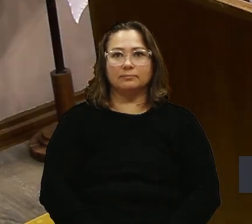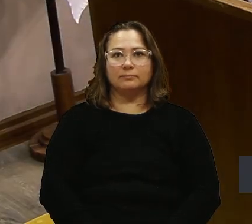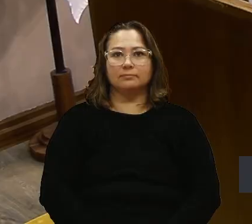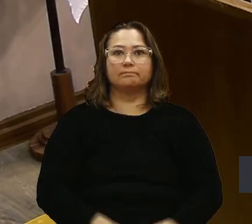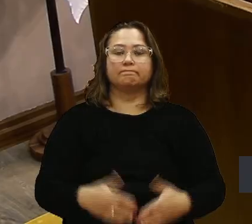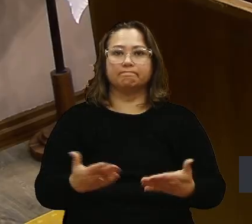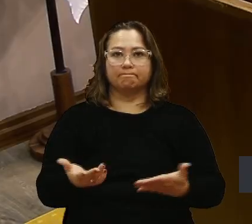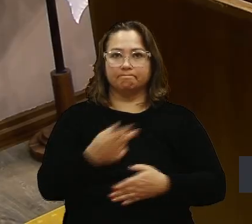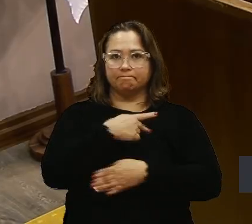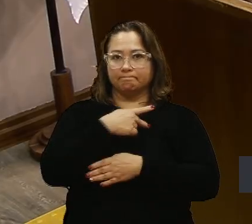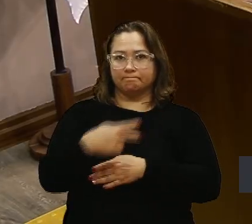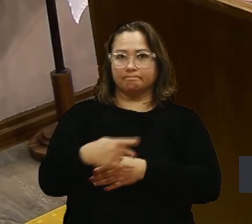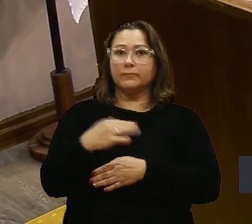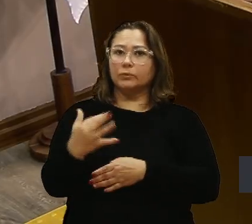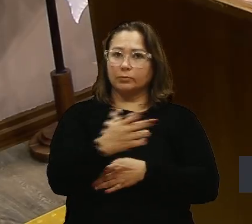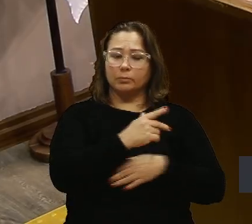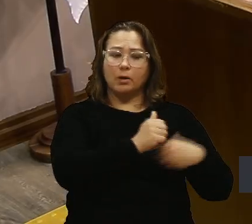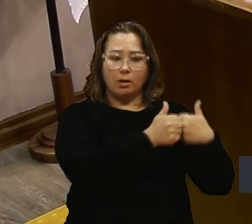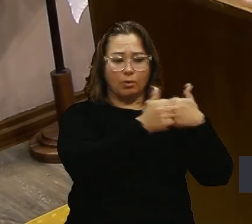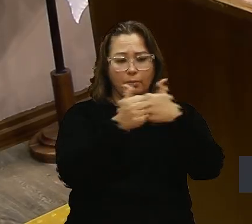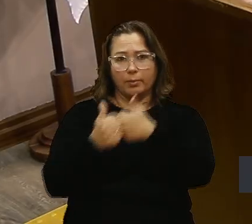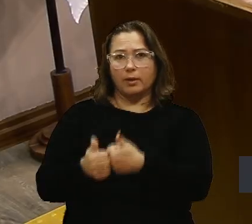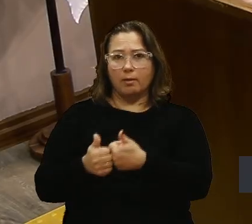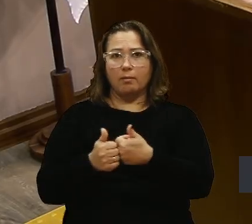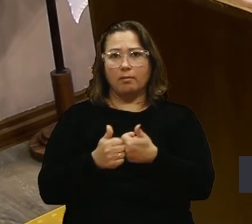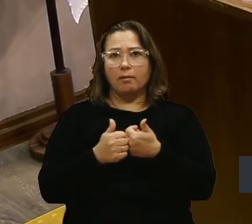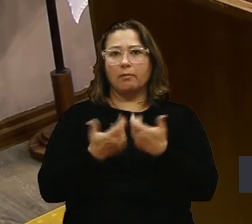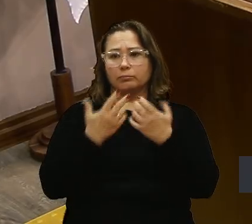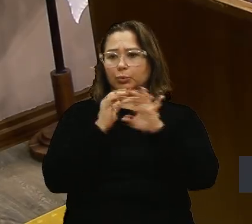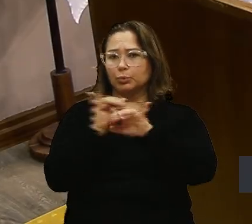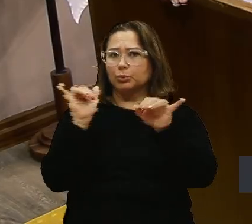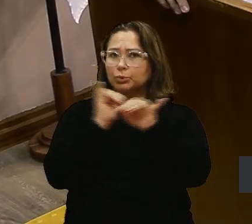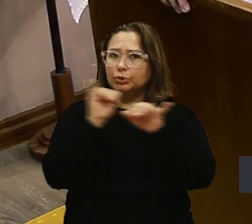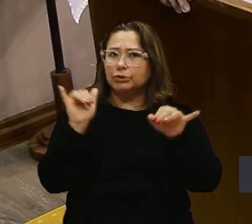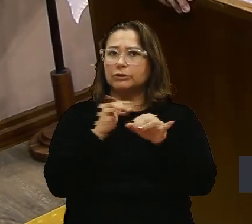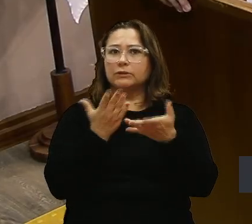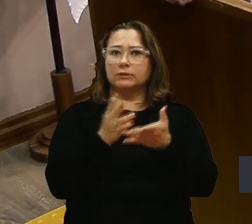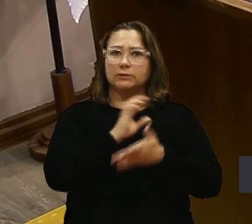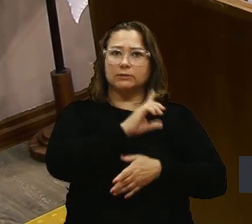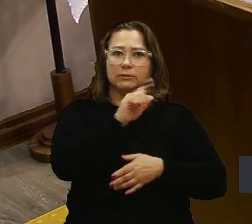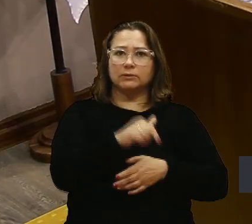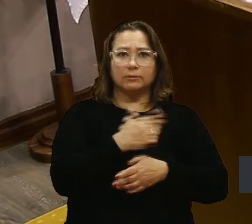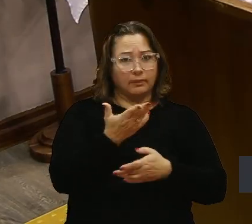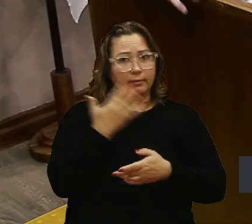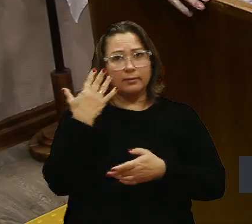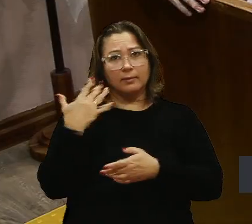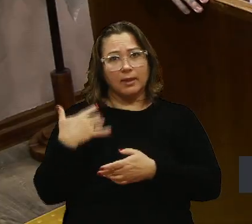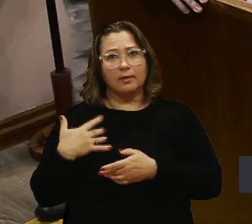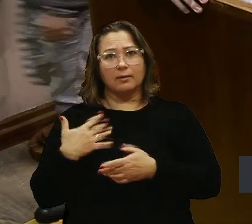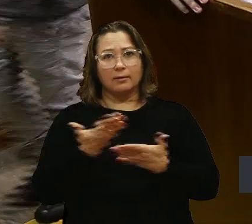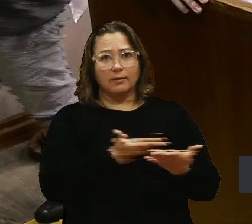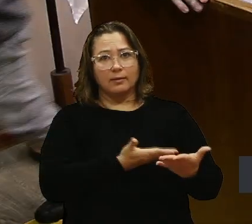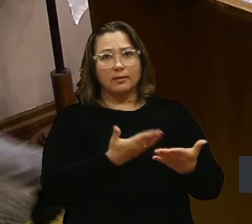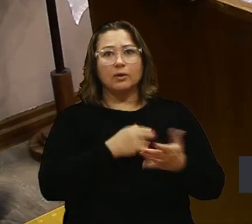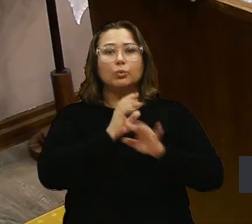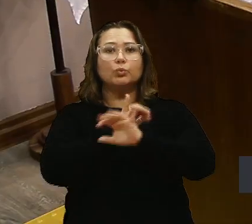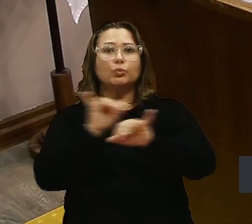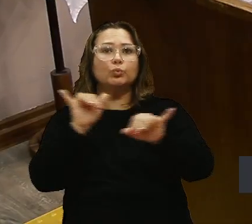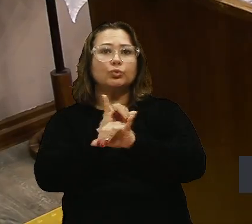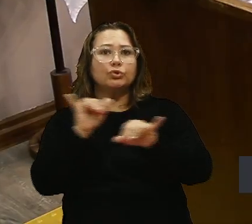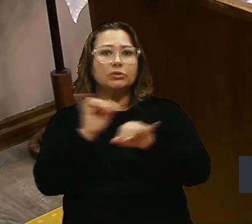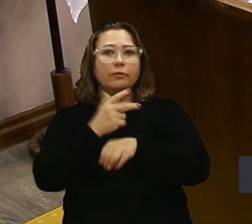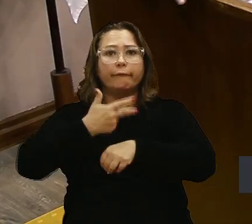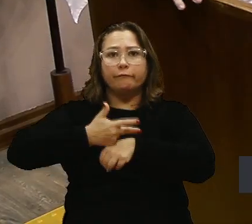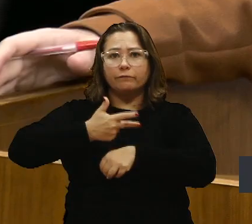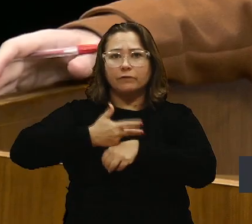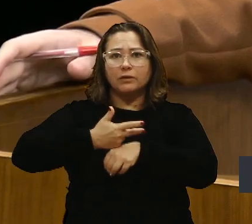Senhor presidente, todo mundo pôde acompanhar aí nas páginas, nas notícias, assim que saiu o vereador Adaiane, a notícia sobre o vídeo, que ele